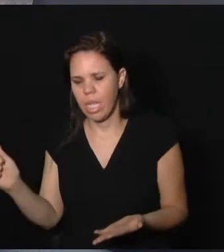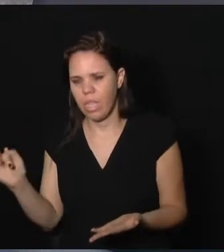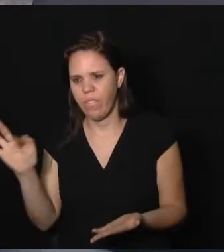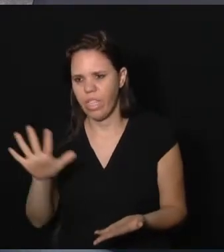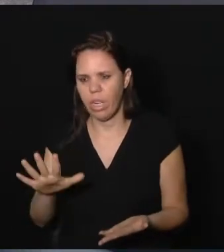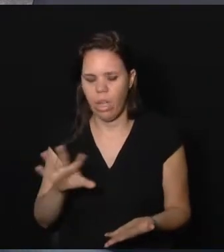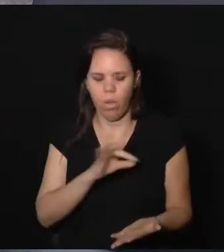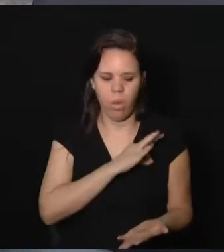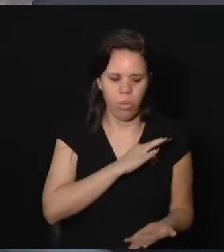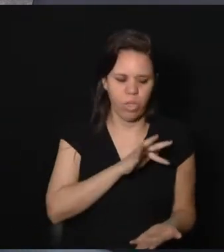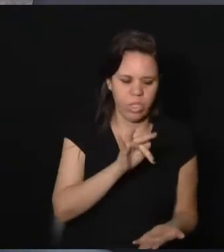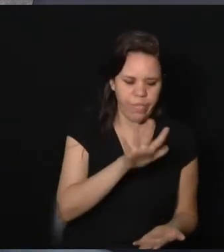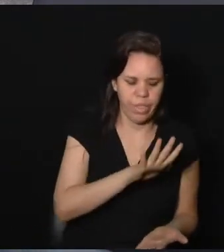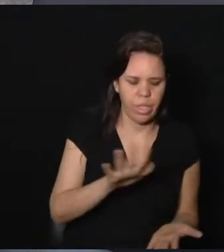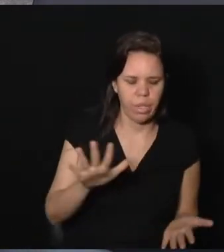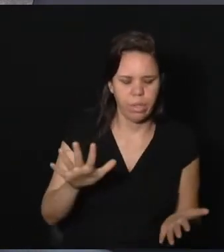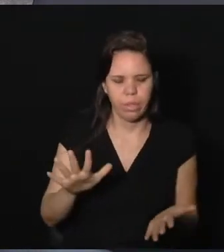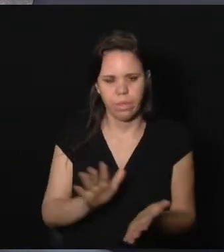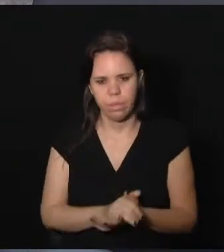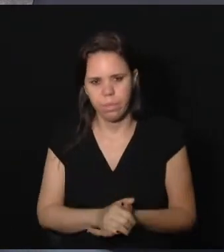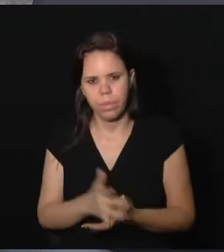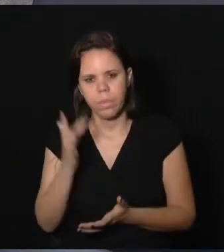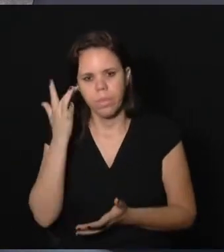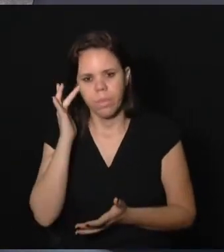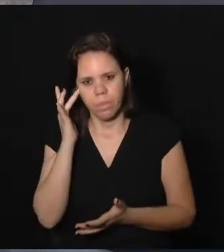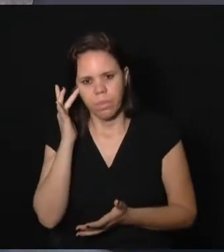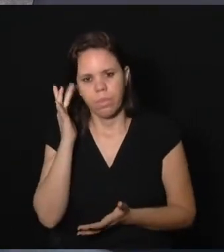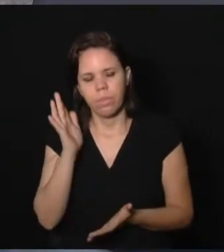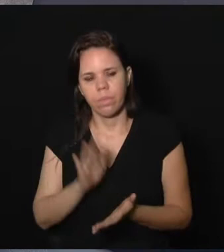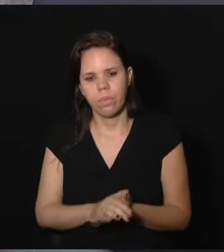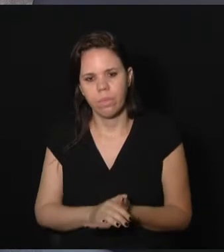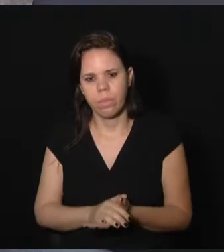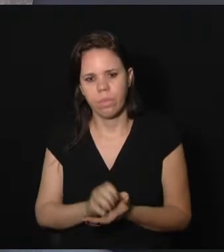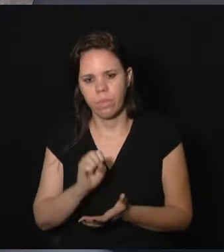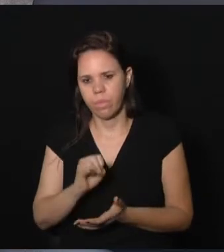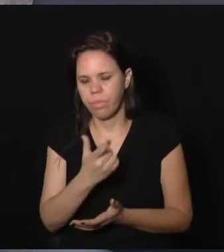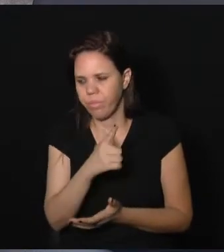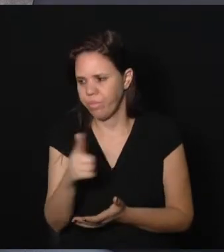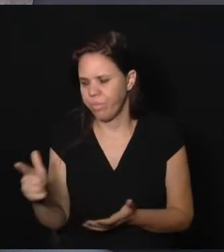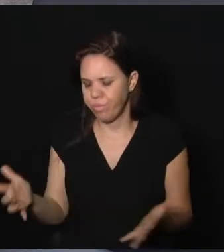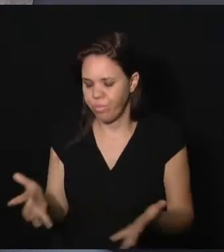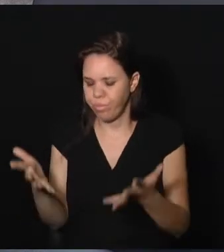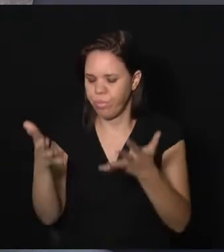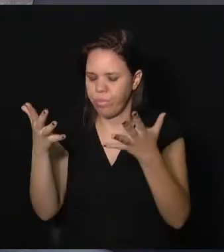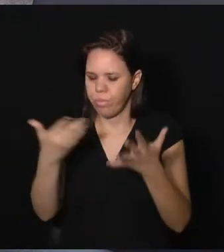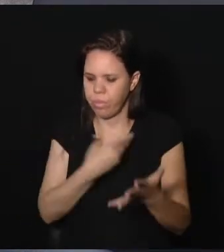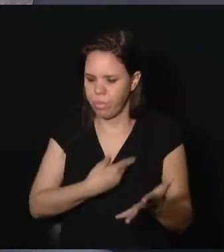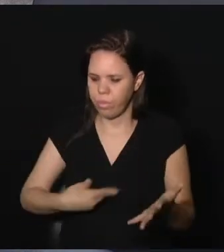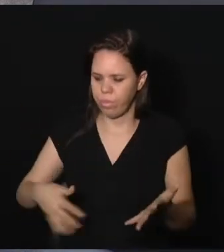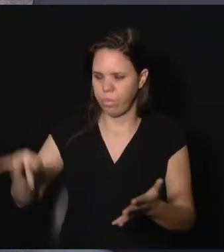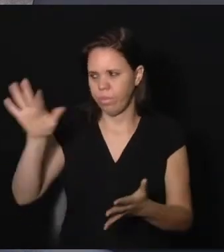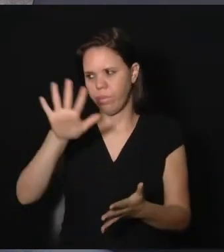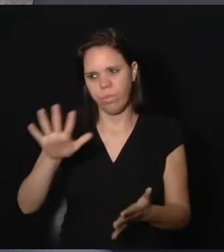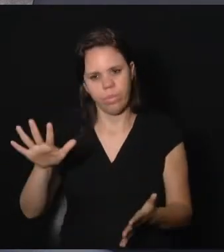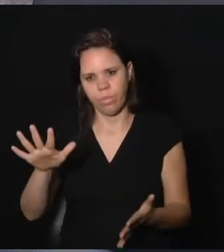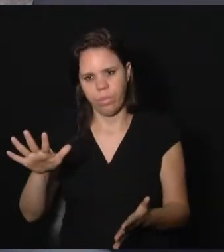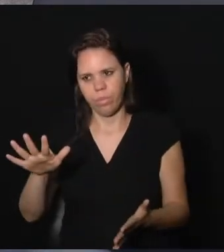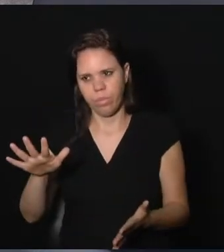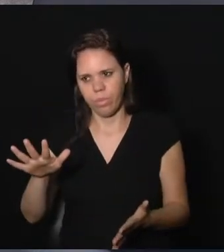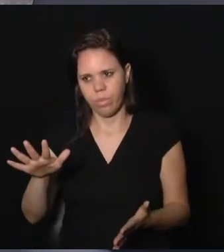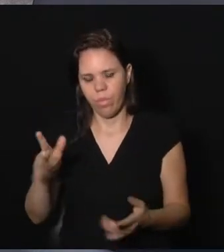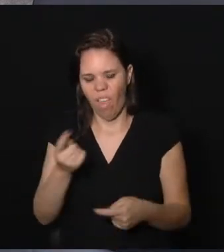Federal, né? Eu acho que, sem um incentivo do governo federal para que